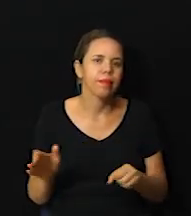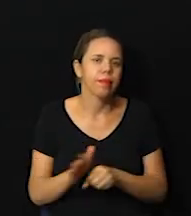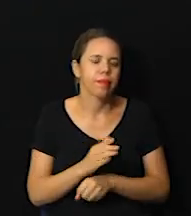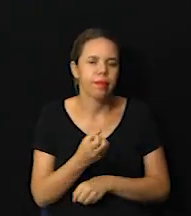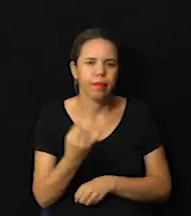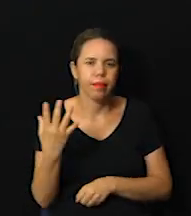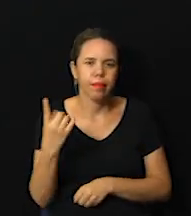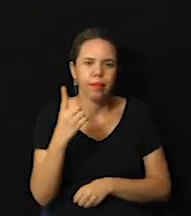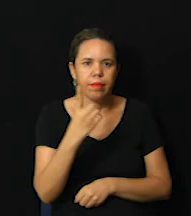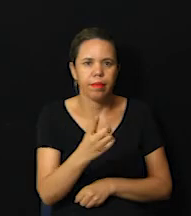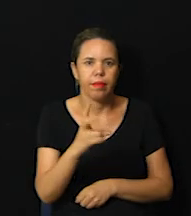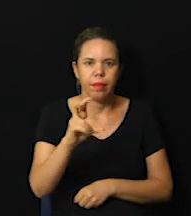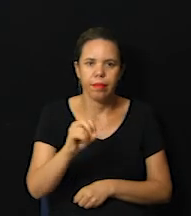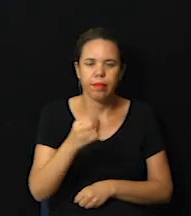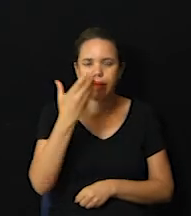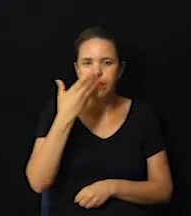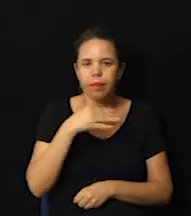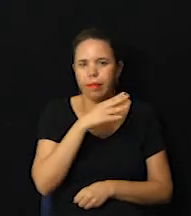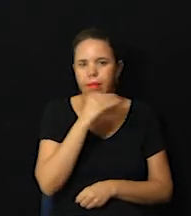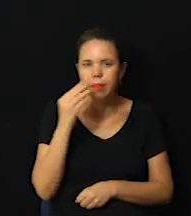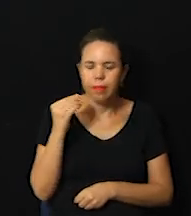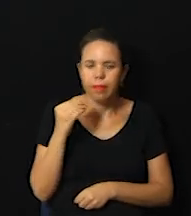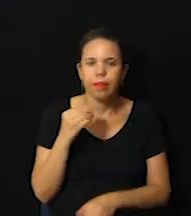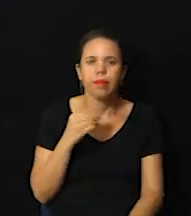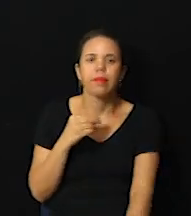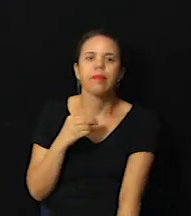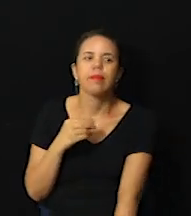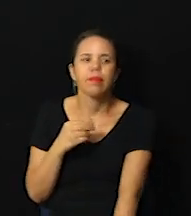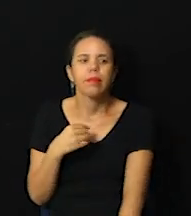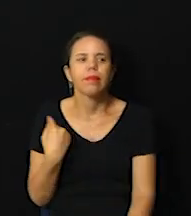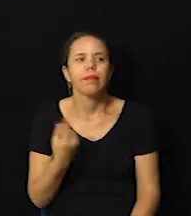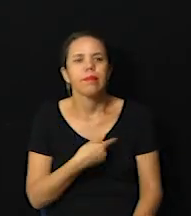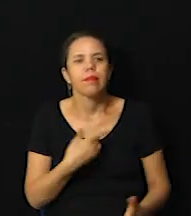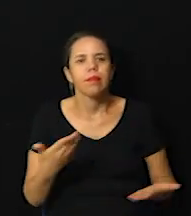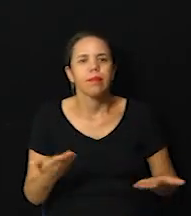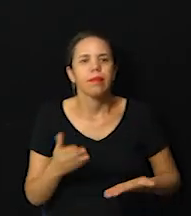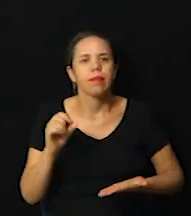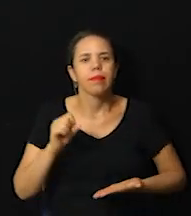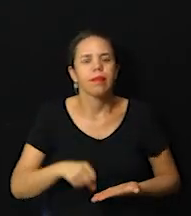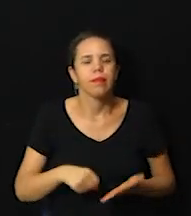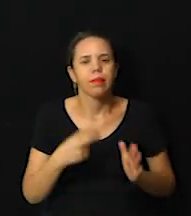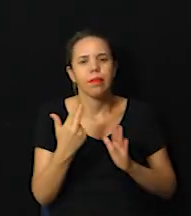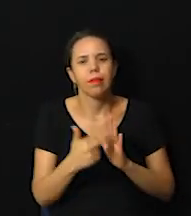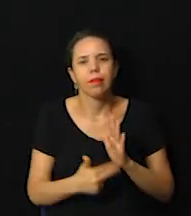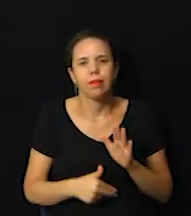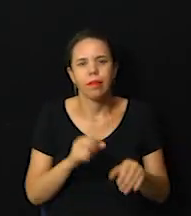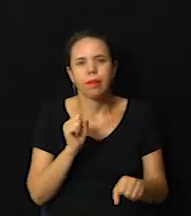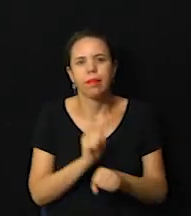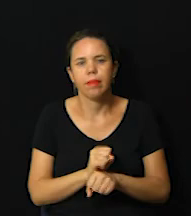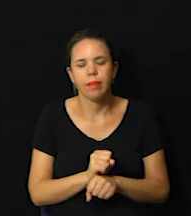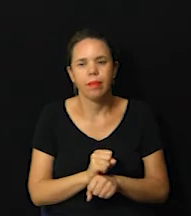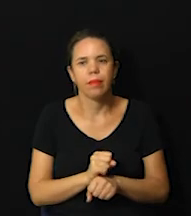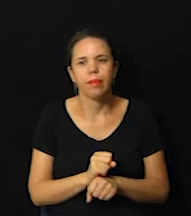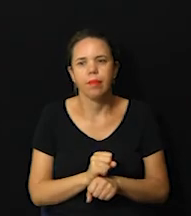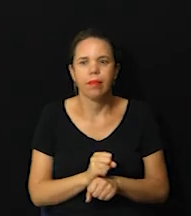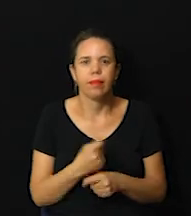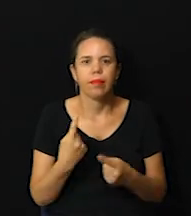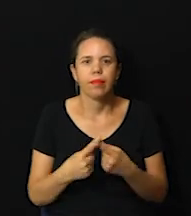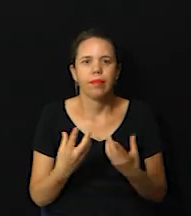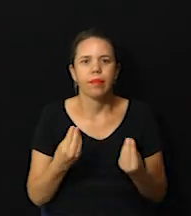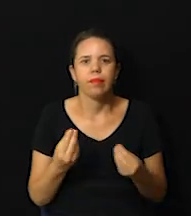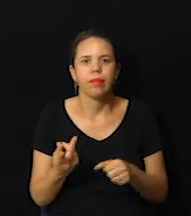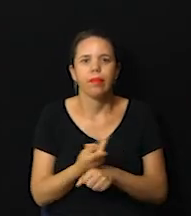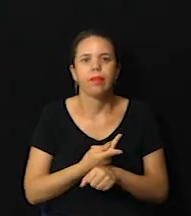que é 150 crianças e adolescentes, então a gente agora sim. A gente faz uma lista de espera, porque a gente tem